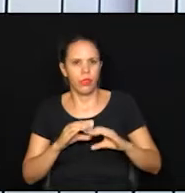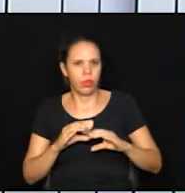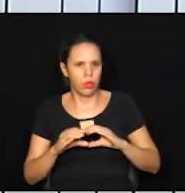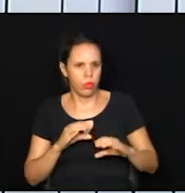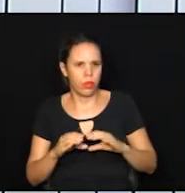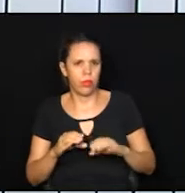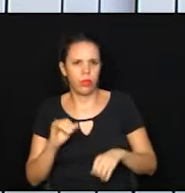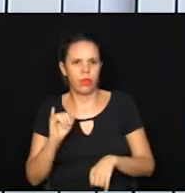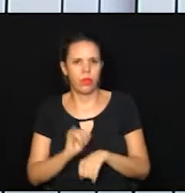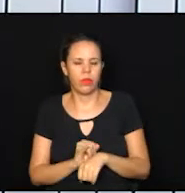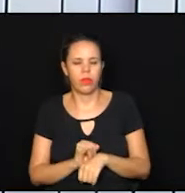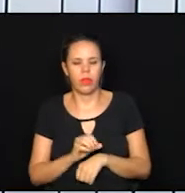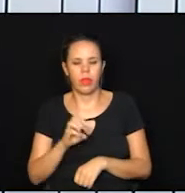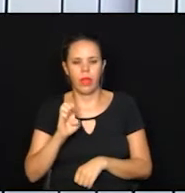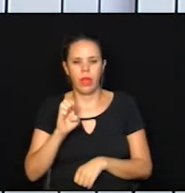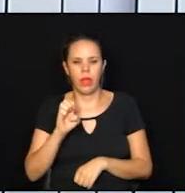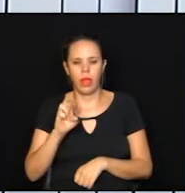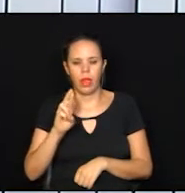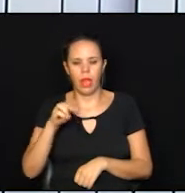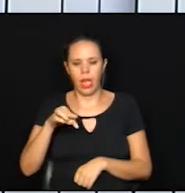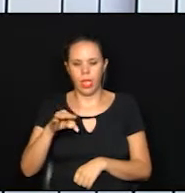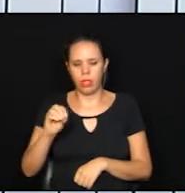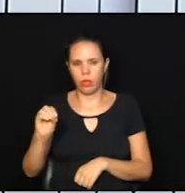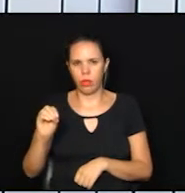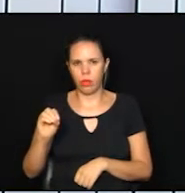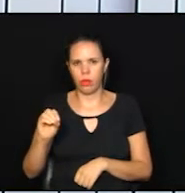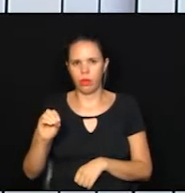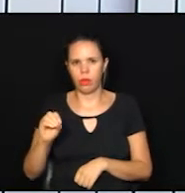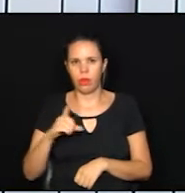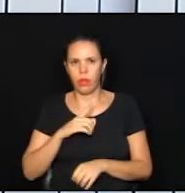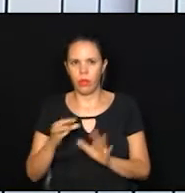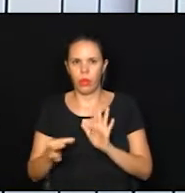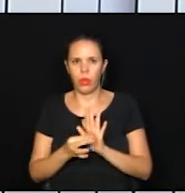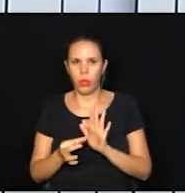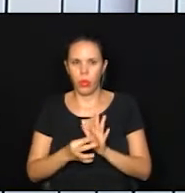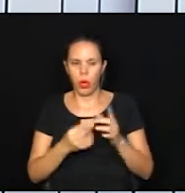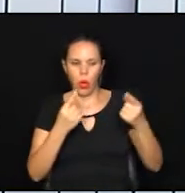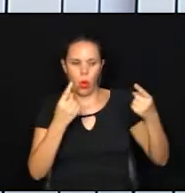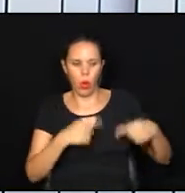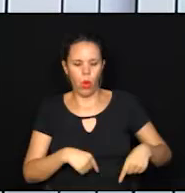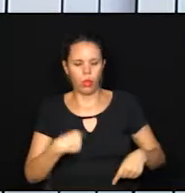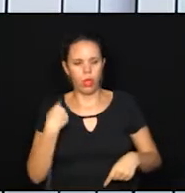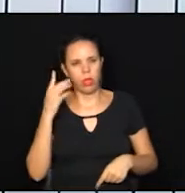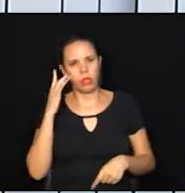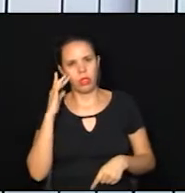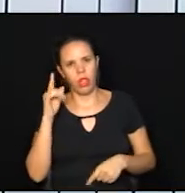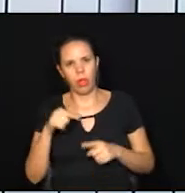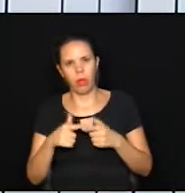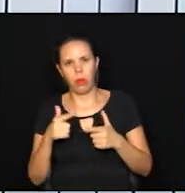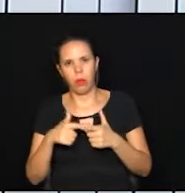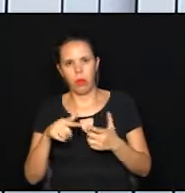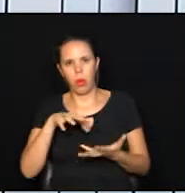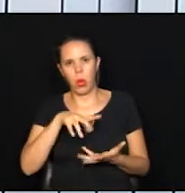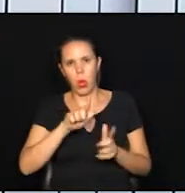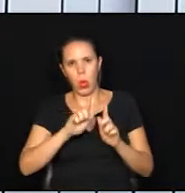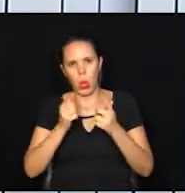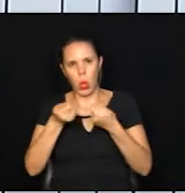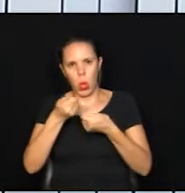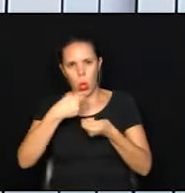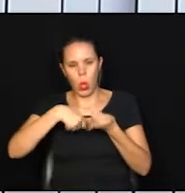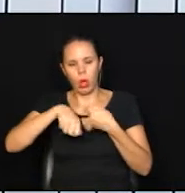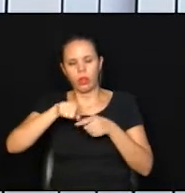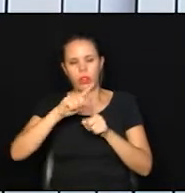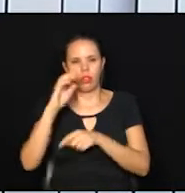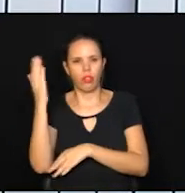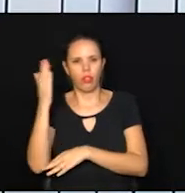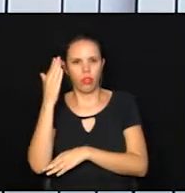que recentemente levou o Itamaraty a se posicionar contra o que ele chamou de climatismo, globalismo, ideologia